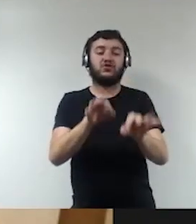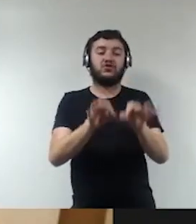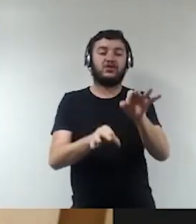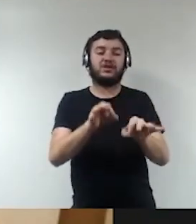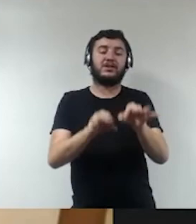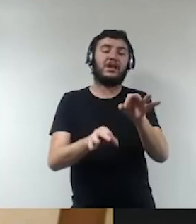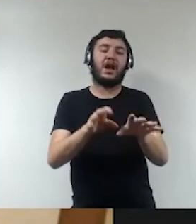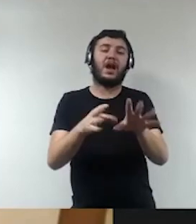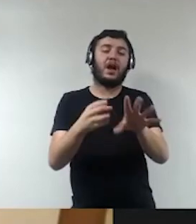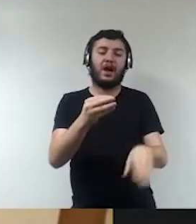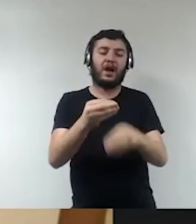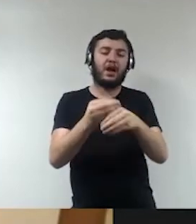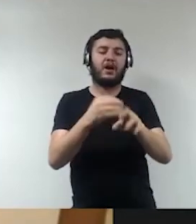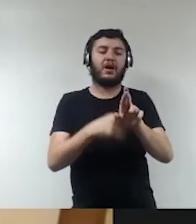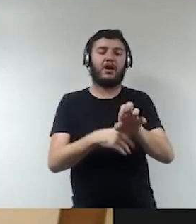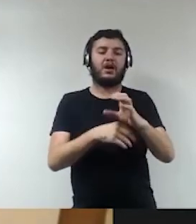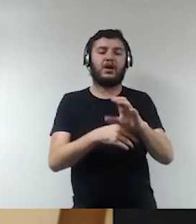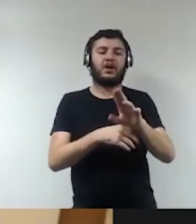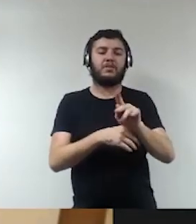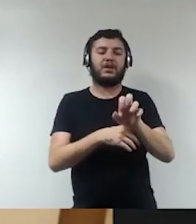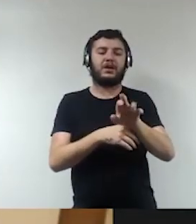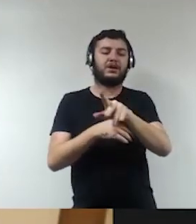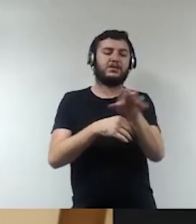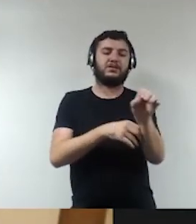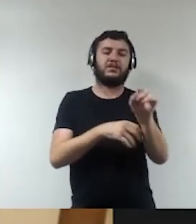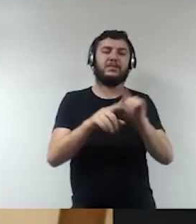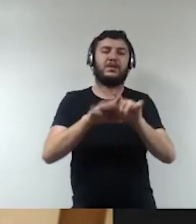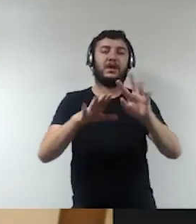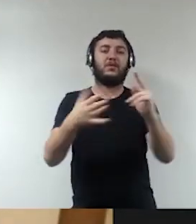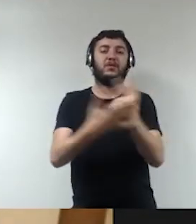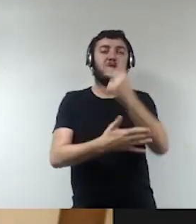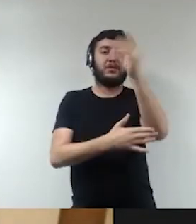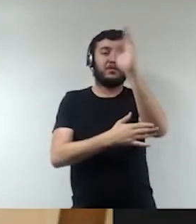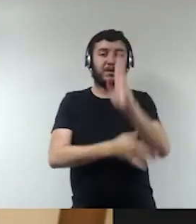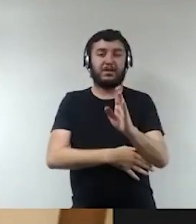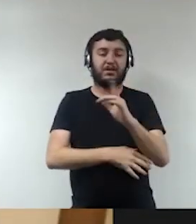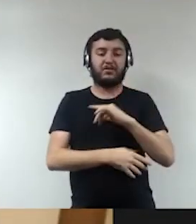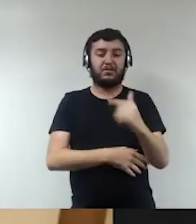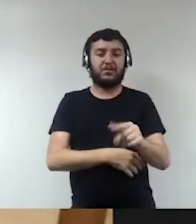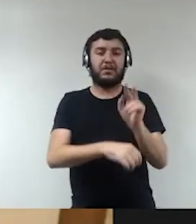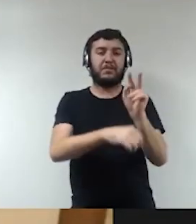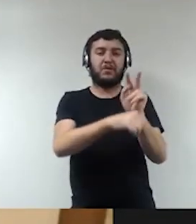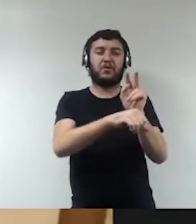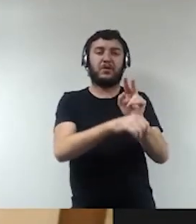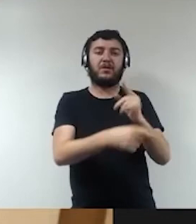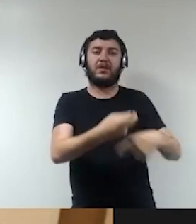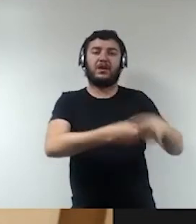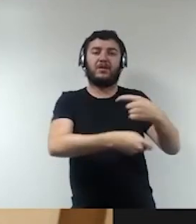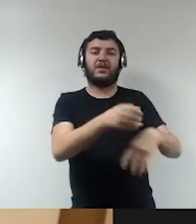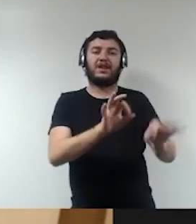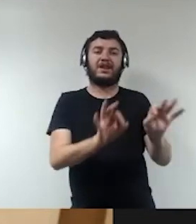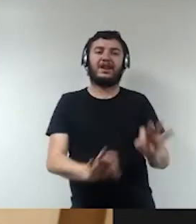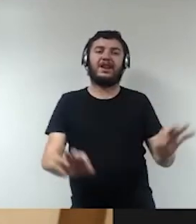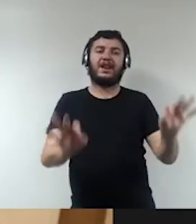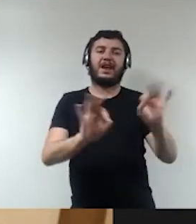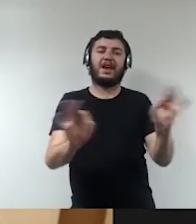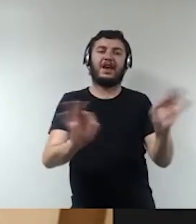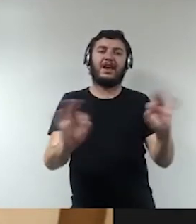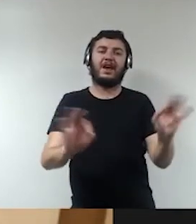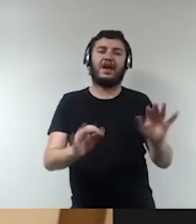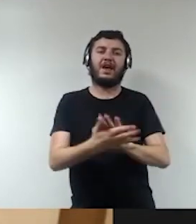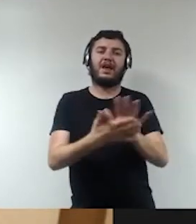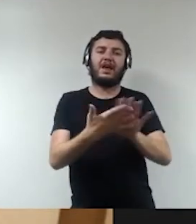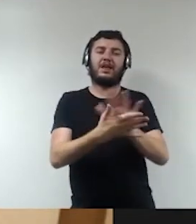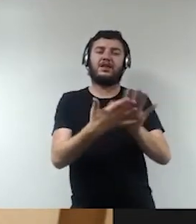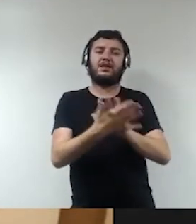Brasil justamente por isso, assim, você não tem essa bolha de proteção para você negociar. Aí fica muito difícil você negociar sem ter a